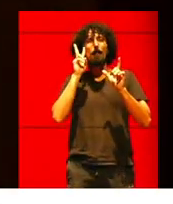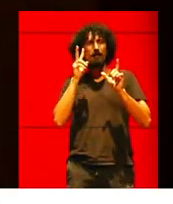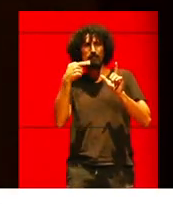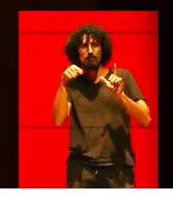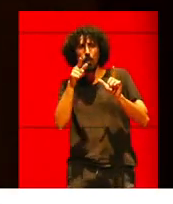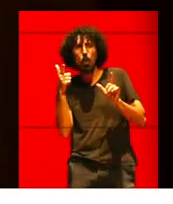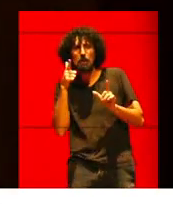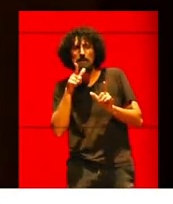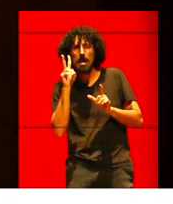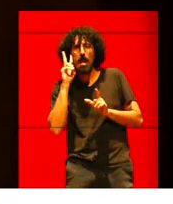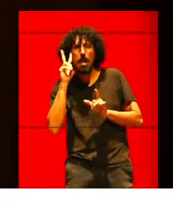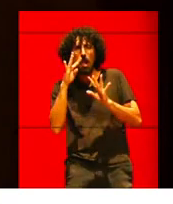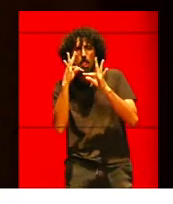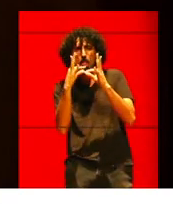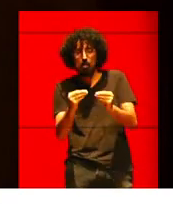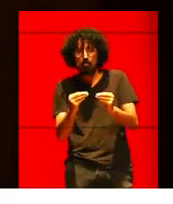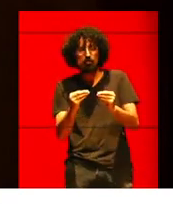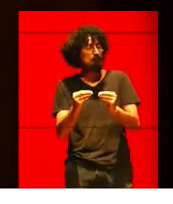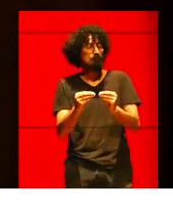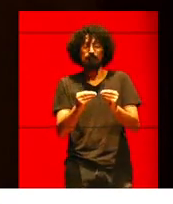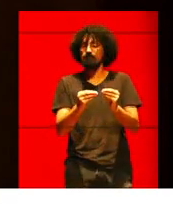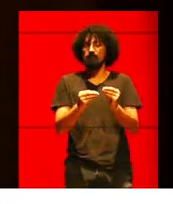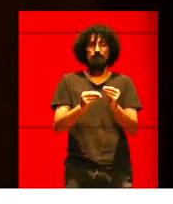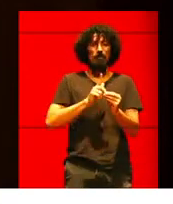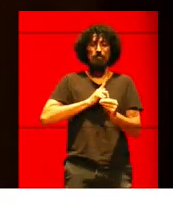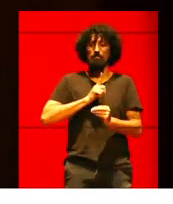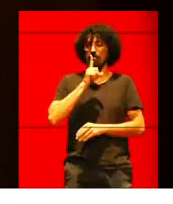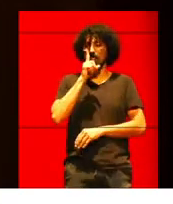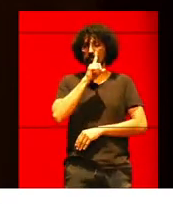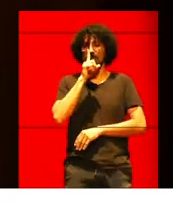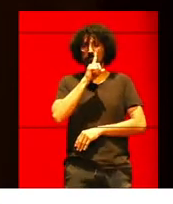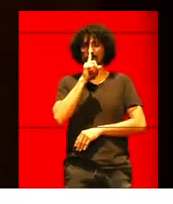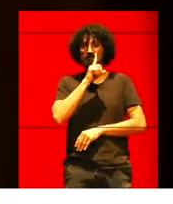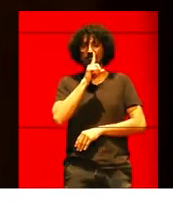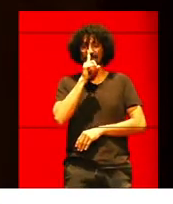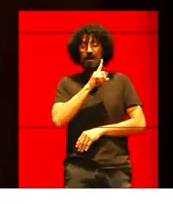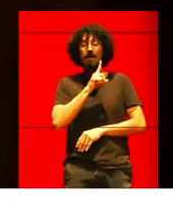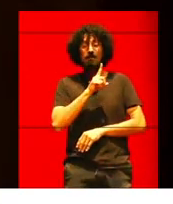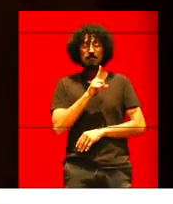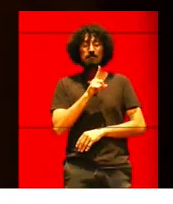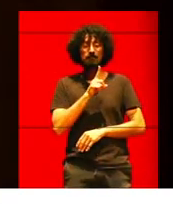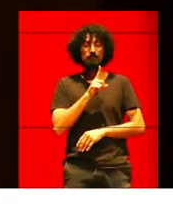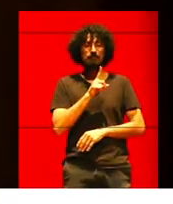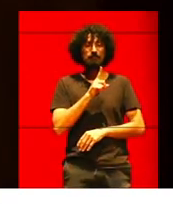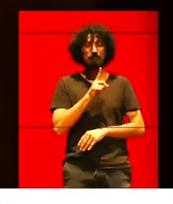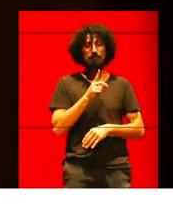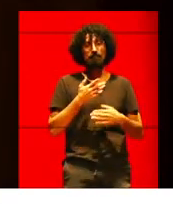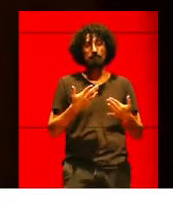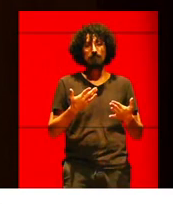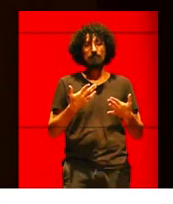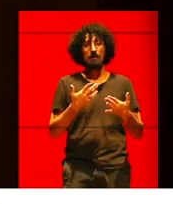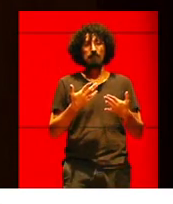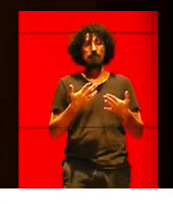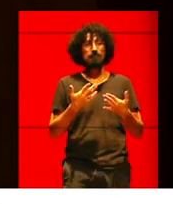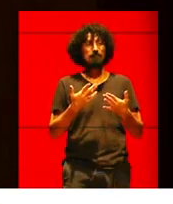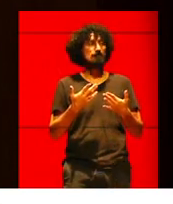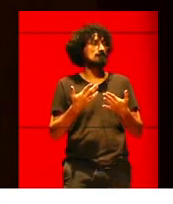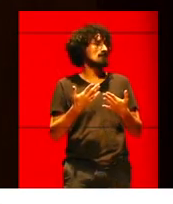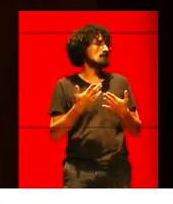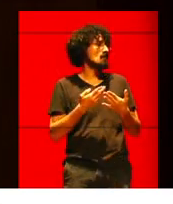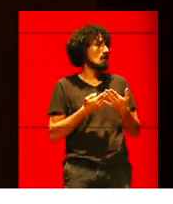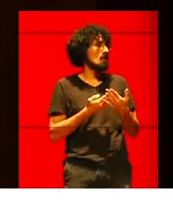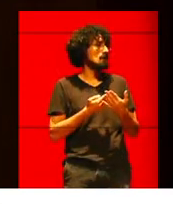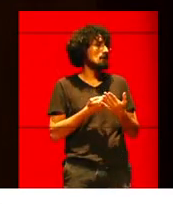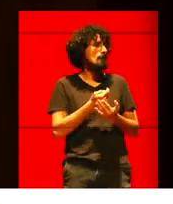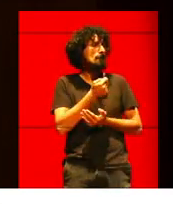lembrar fielmente do sonho? Raramente. Tu consegue? Tá vendo? Temos alguém aqui